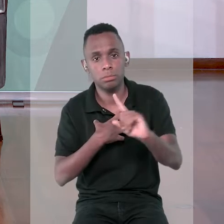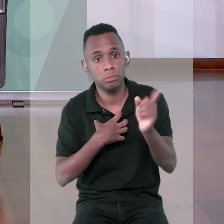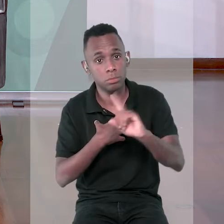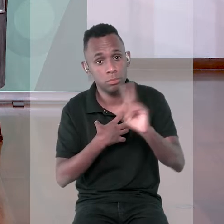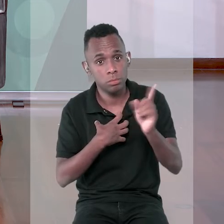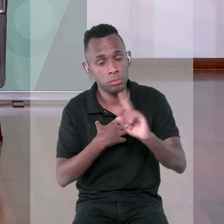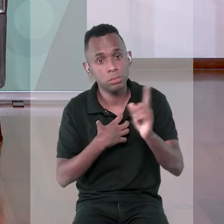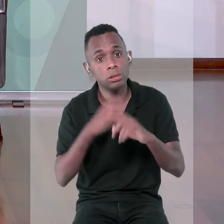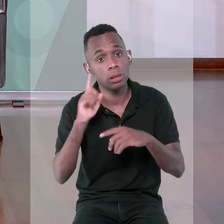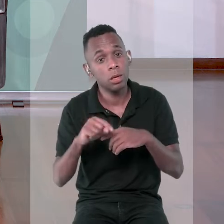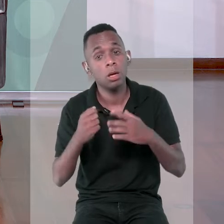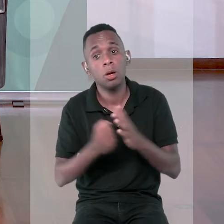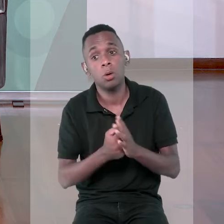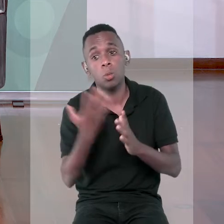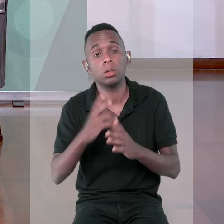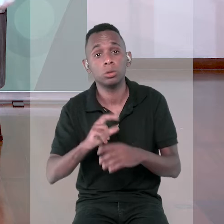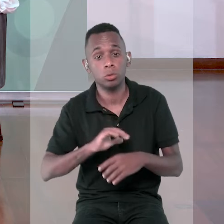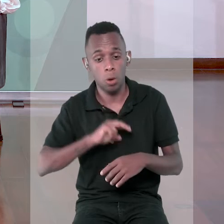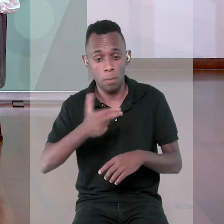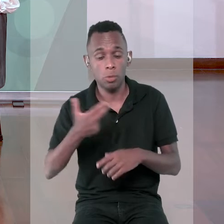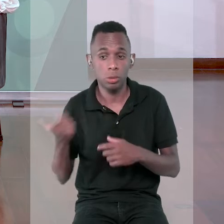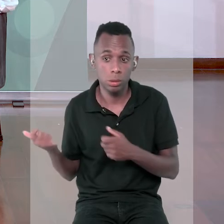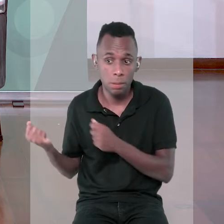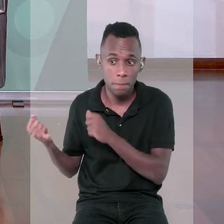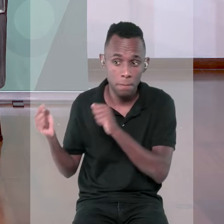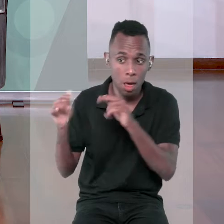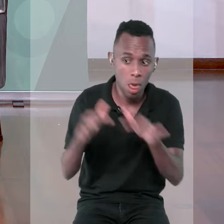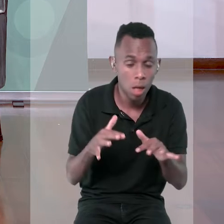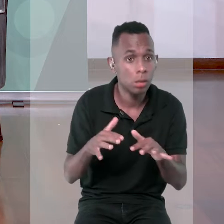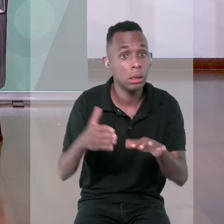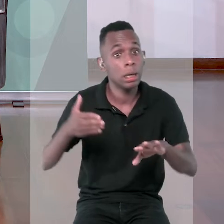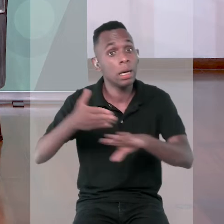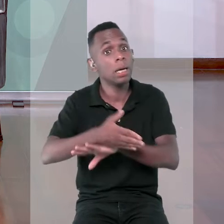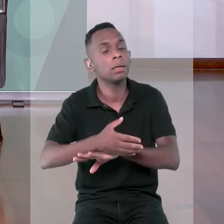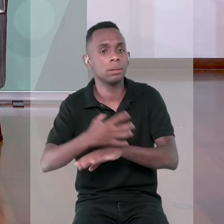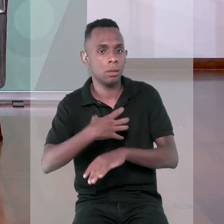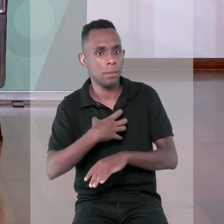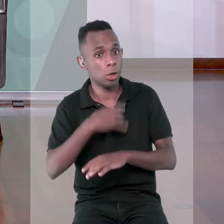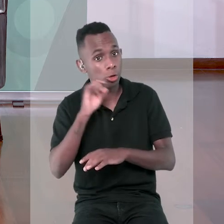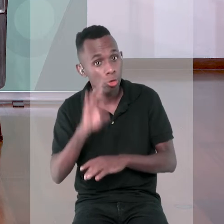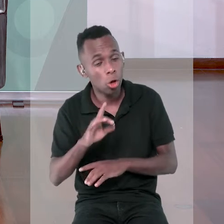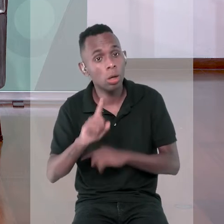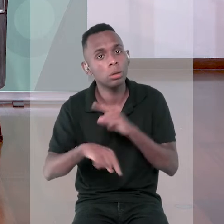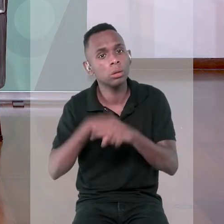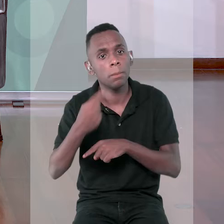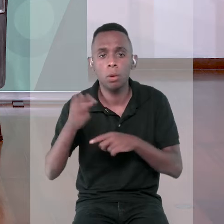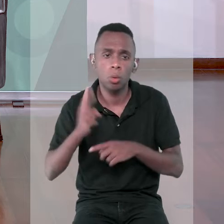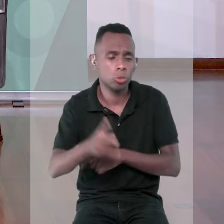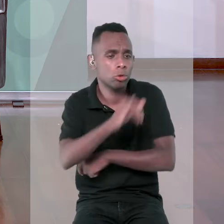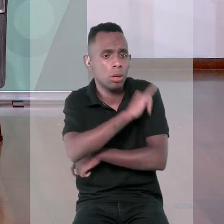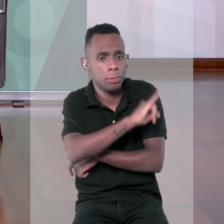não é isso. Quando os portugueses tentam recolonizar o país, eles iam entrar pela Bahia só. E depois a ideia era seguir para o Rio